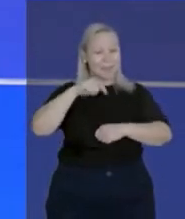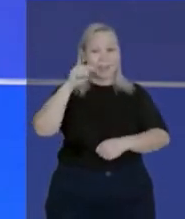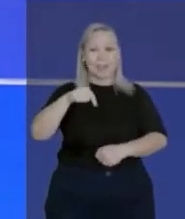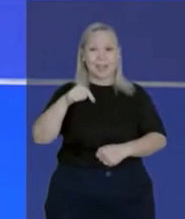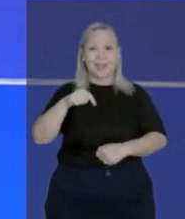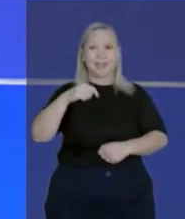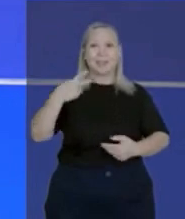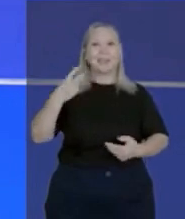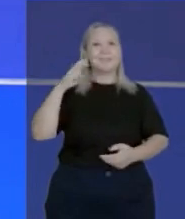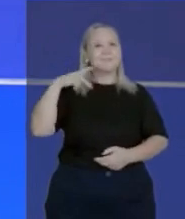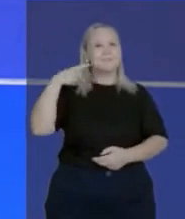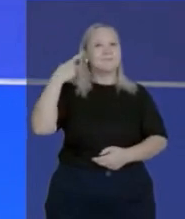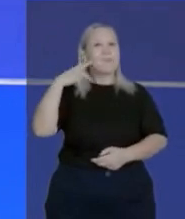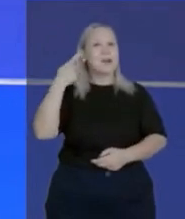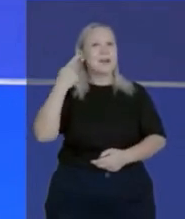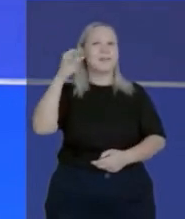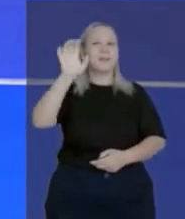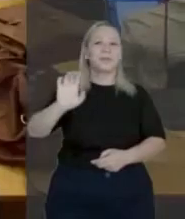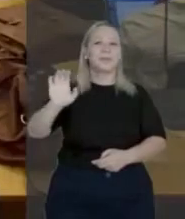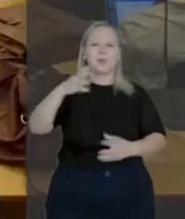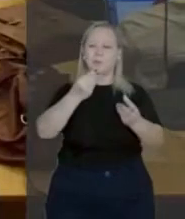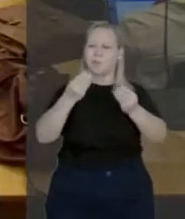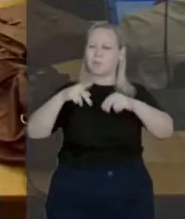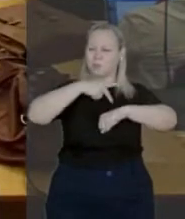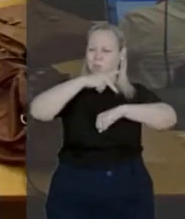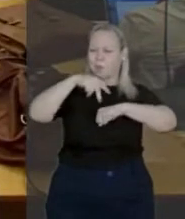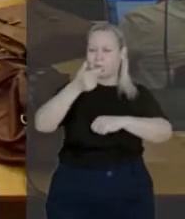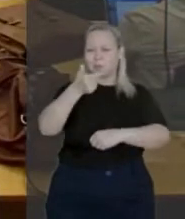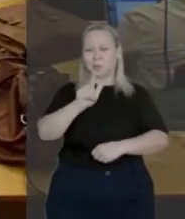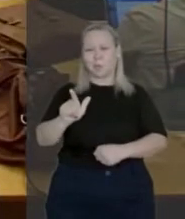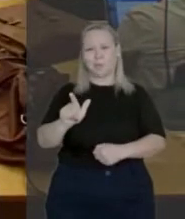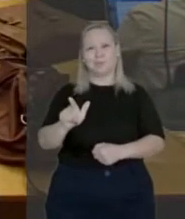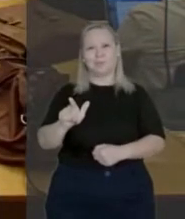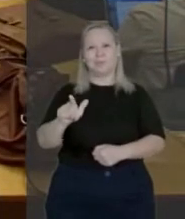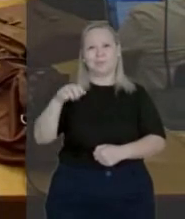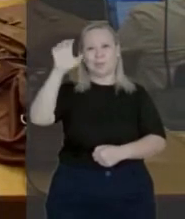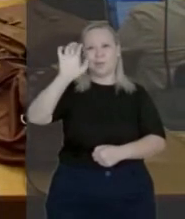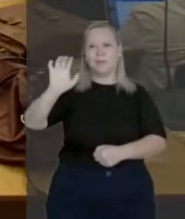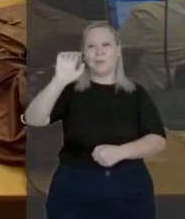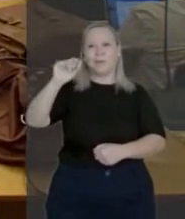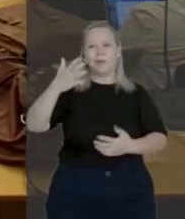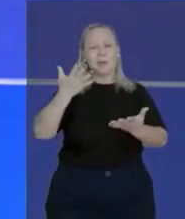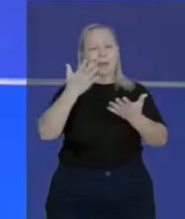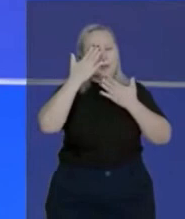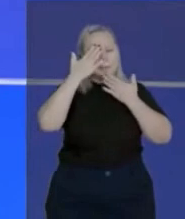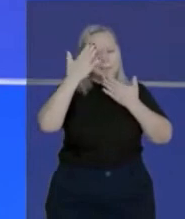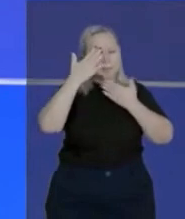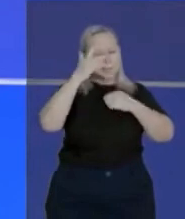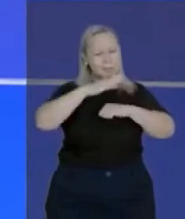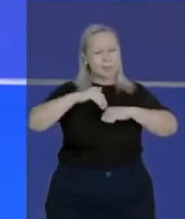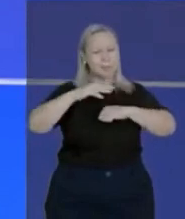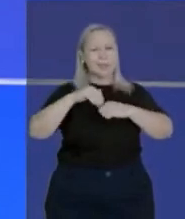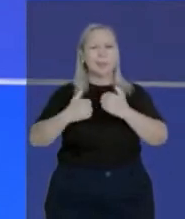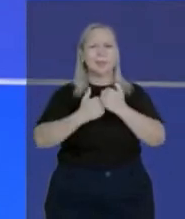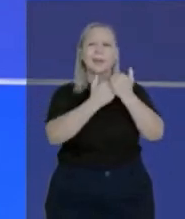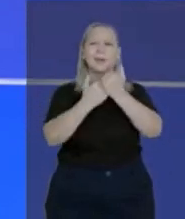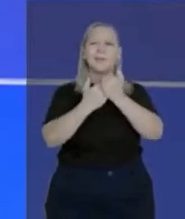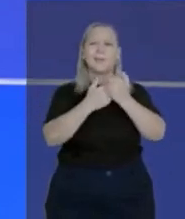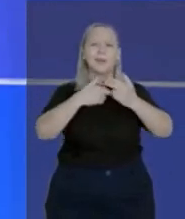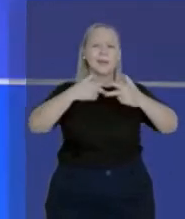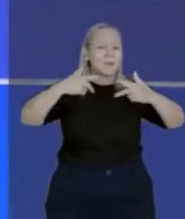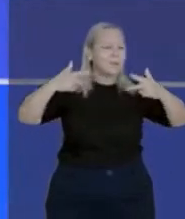mentiu no julgamento. Ele, na verdade, fez um julgamento eminentemente político. Ele queria ser